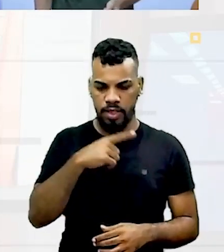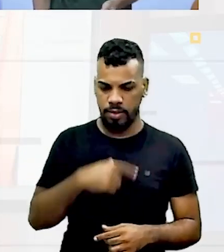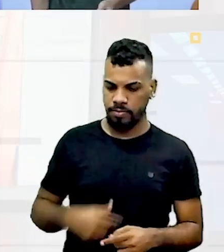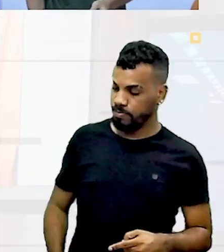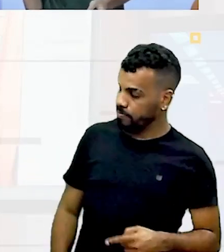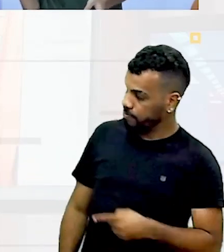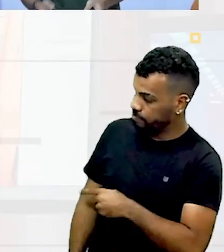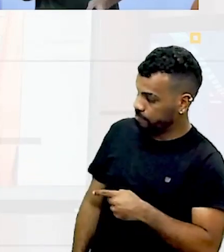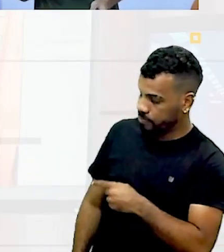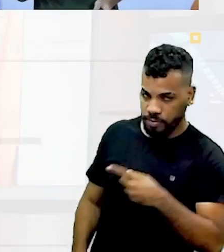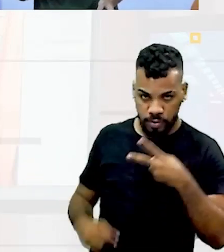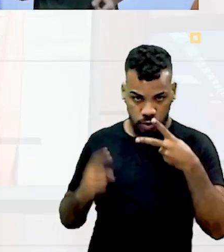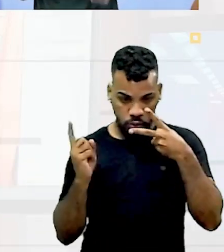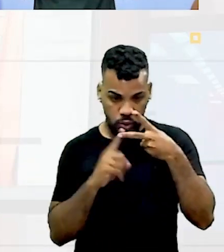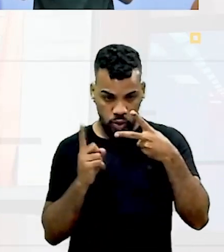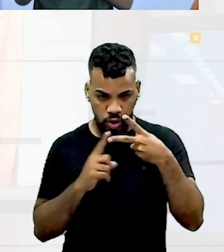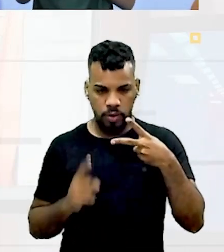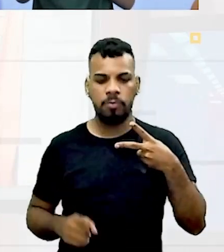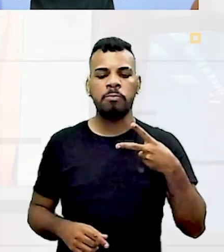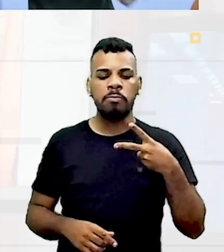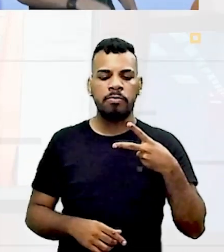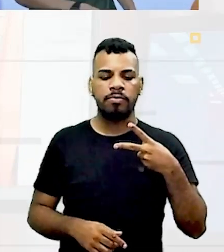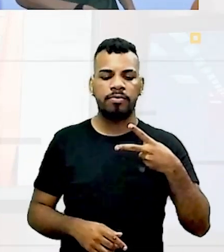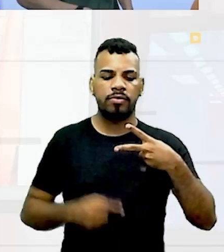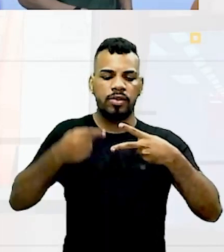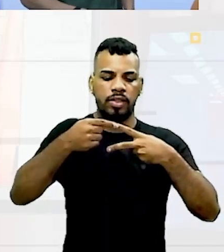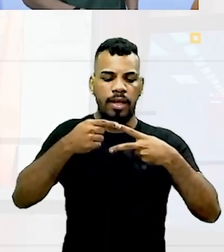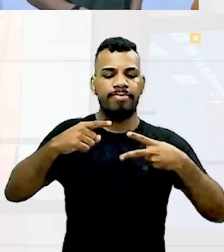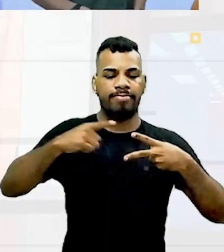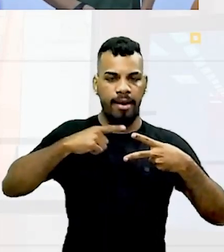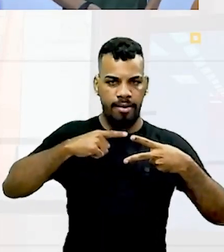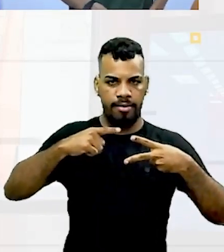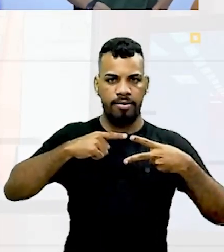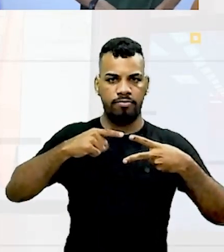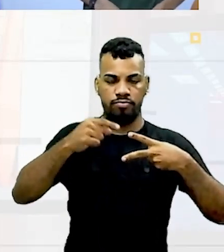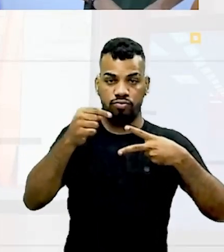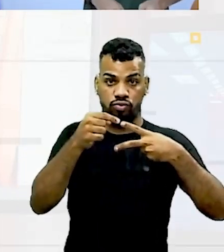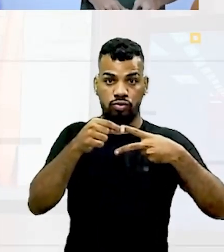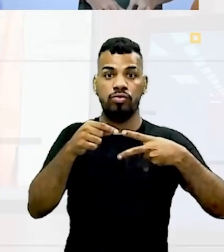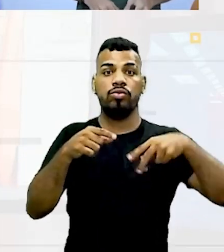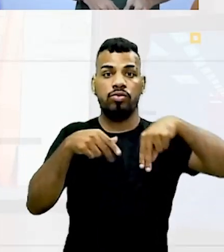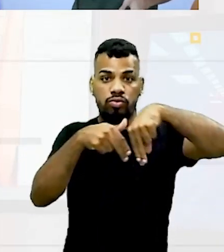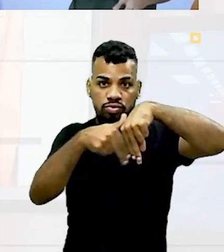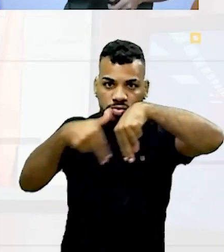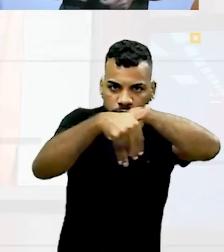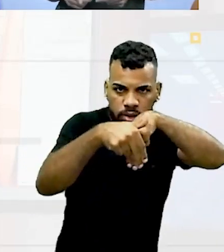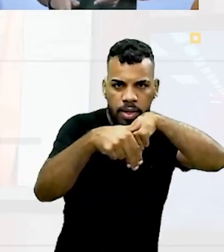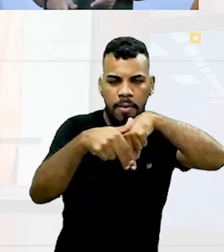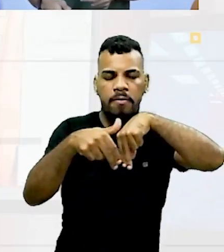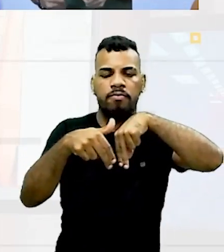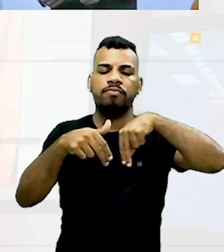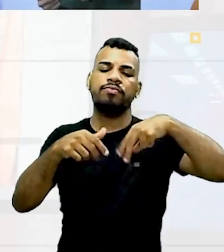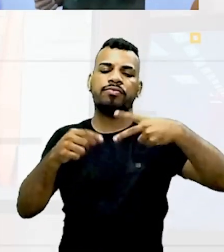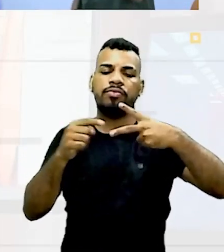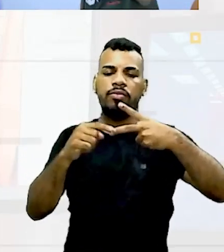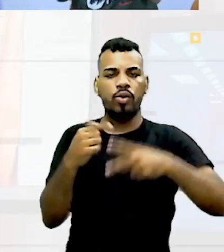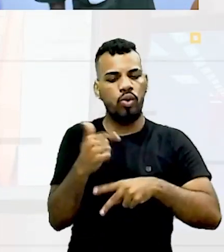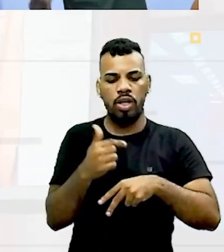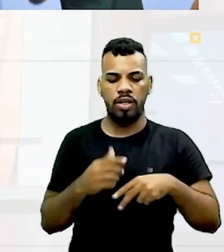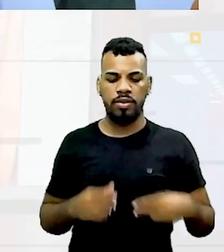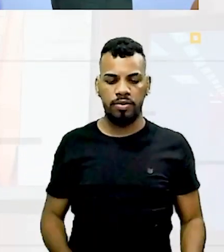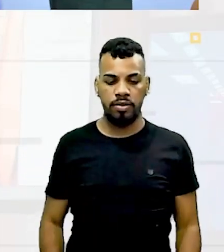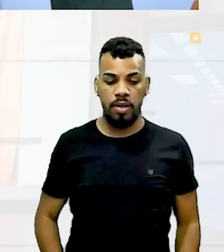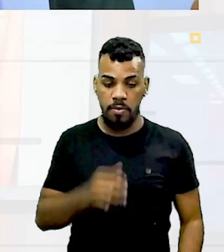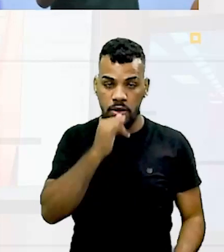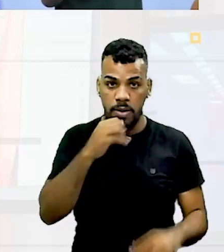imagem do slide, botei dois exemplos, um com e um sem antecipação. No caso, o personagem está pronto para dar